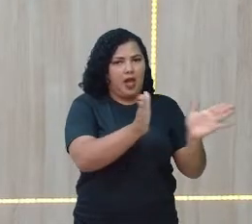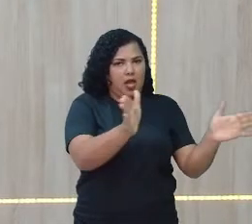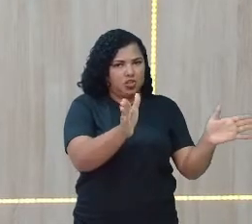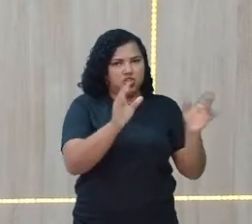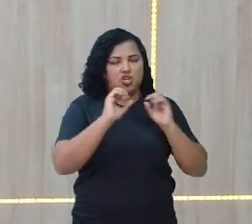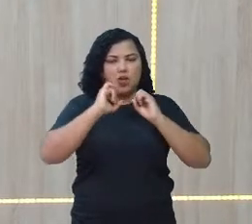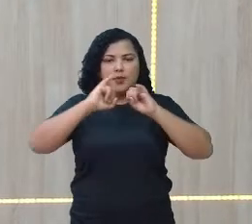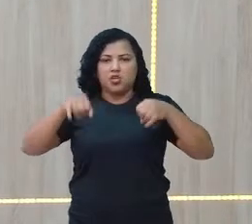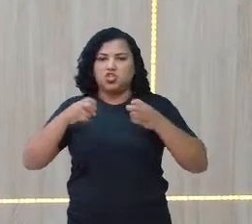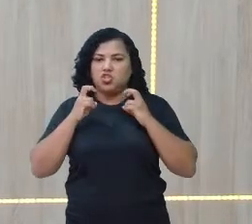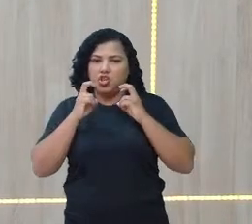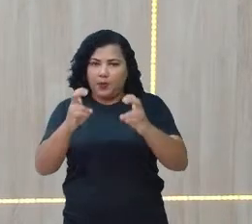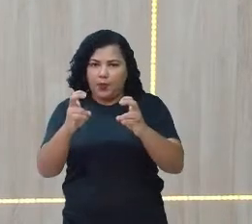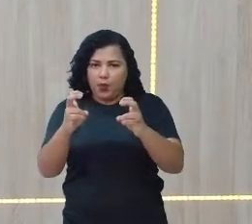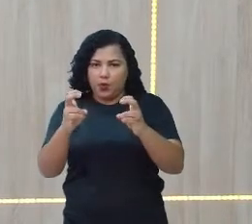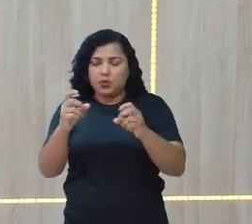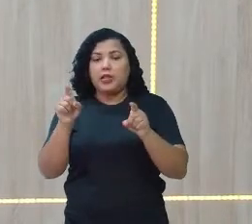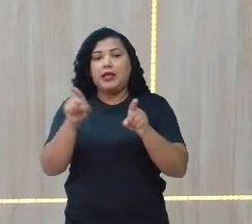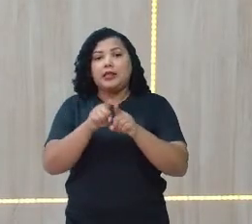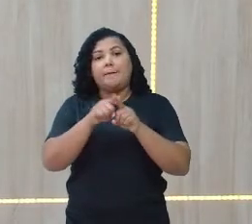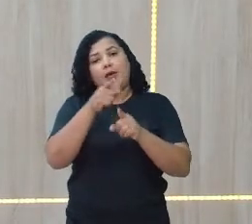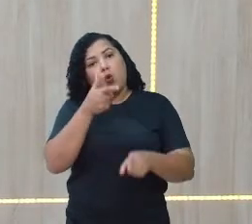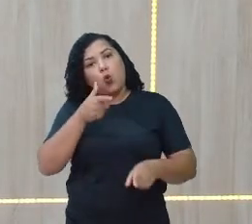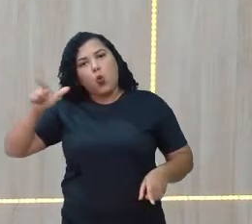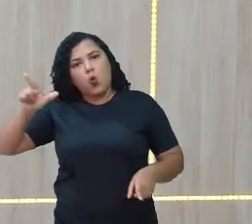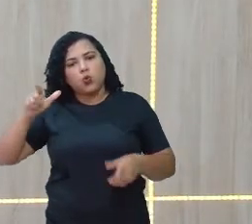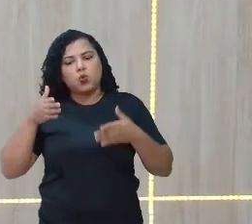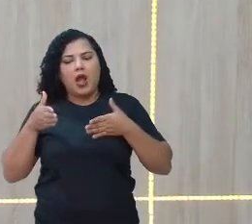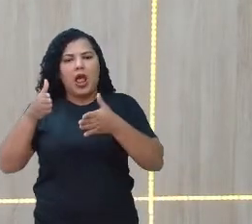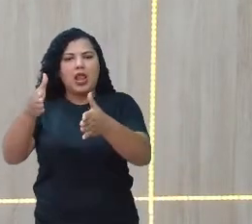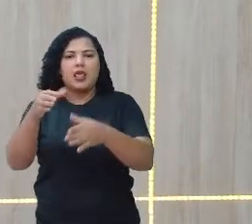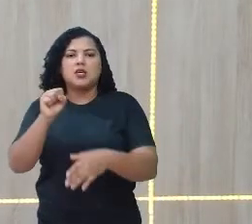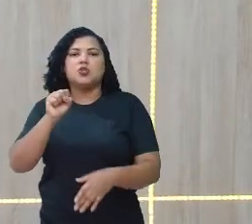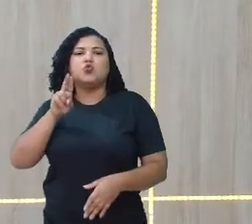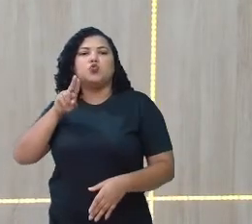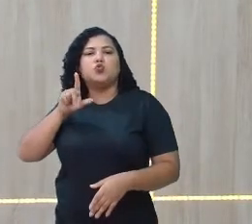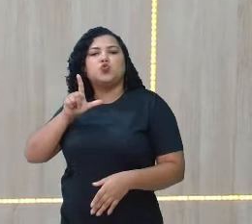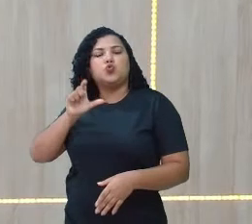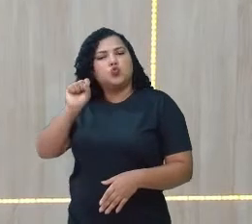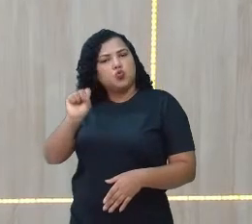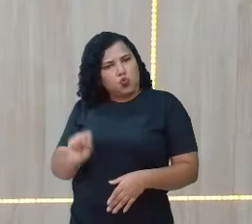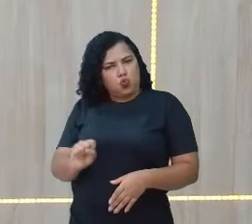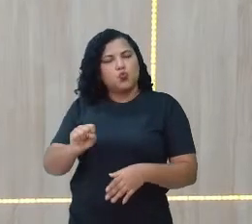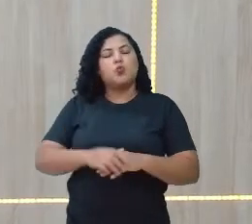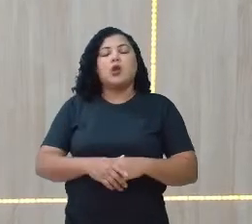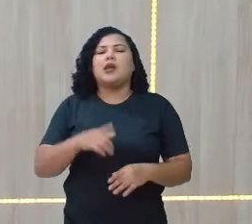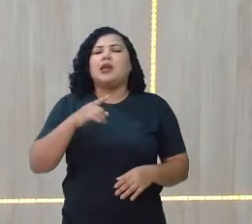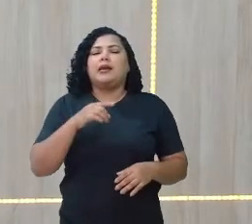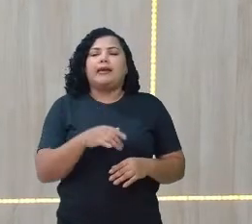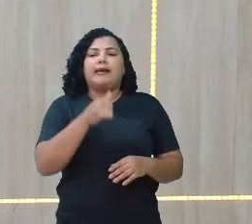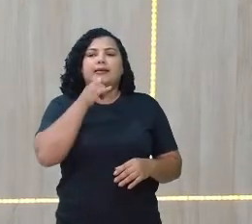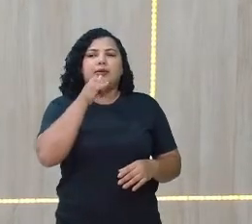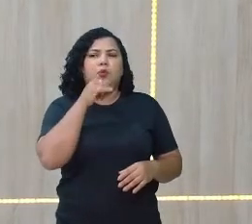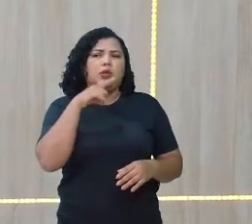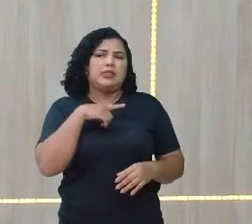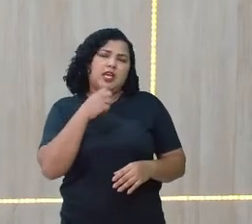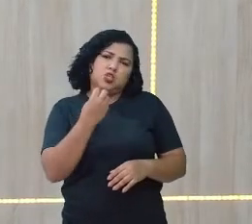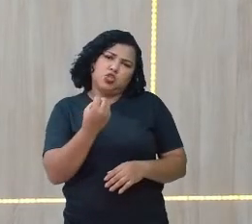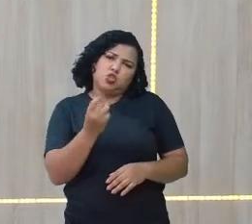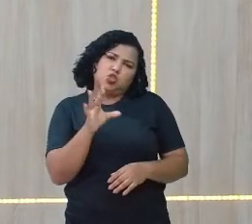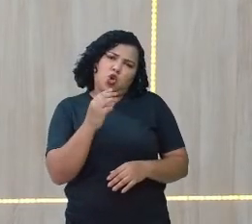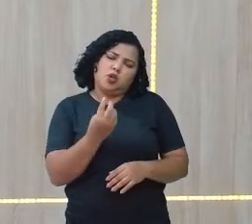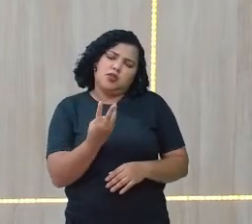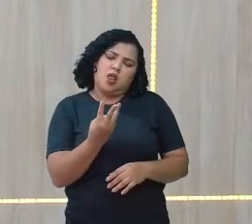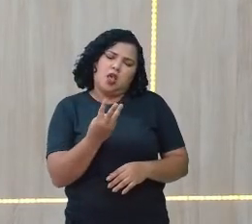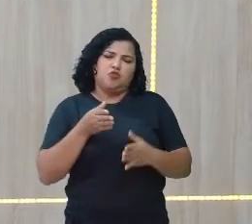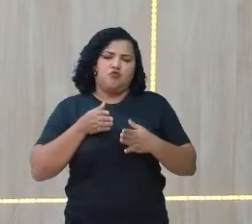Jaboatão, né, e tem a linha sul também, que não é tão abrangente, né? Enfim, a gente tem apenas uma parcela da população ao